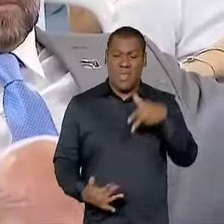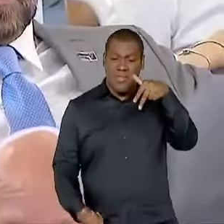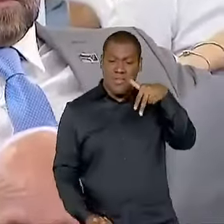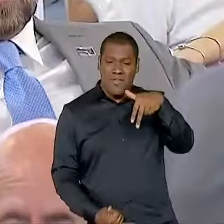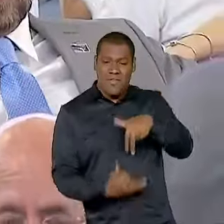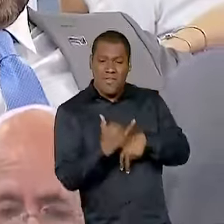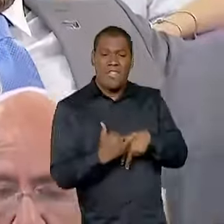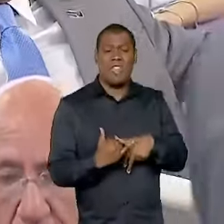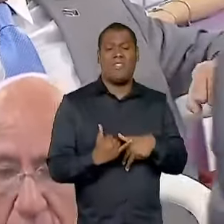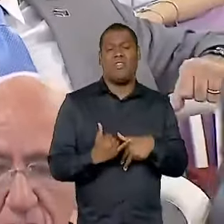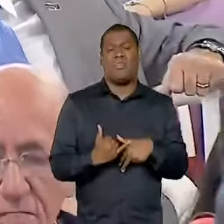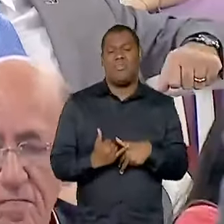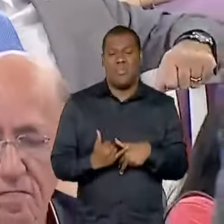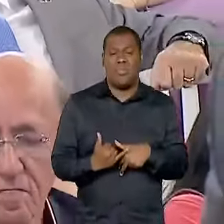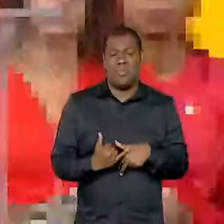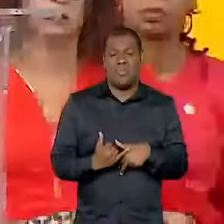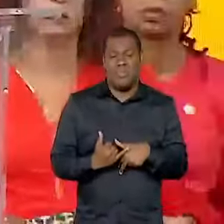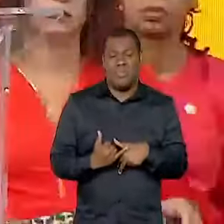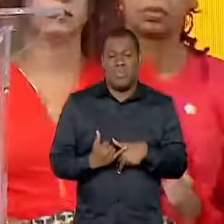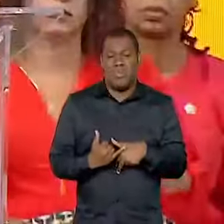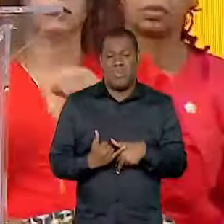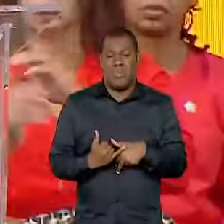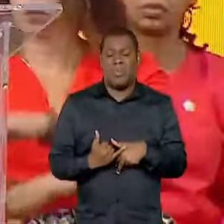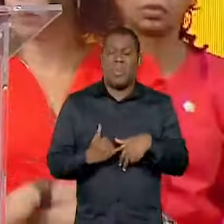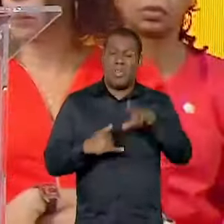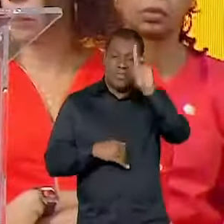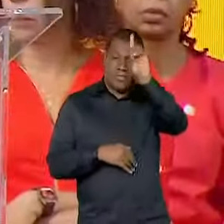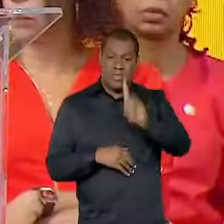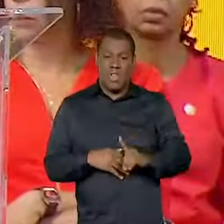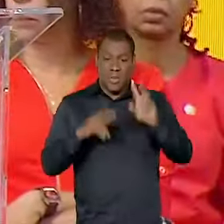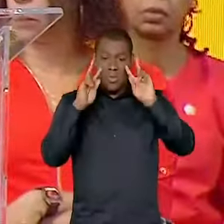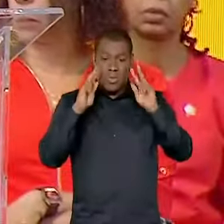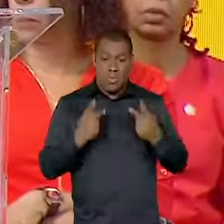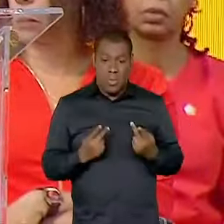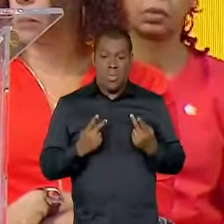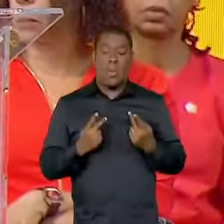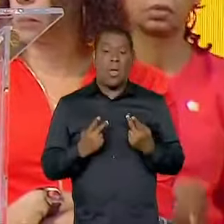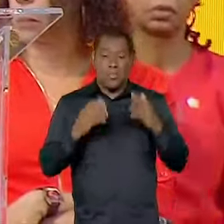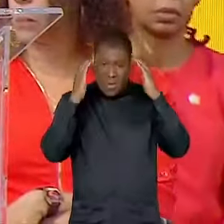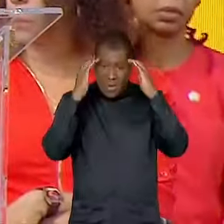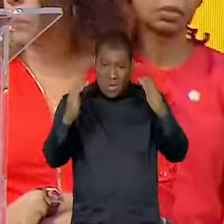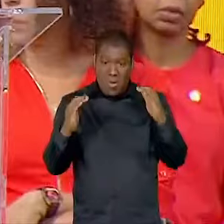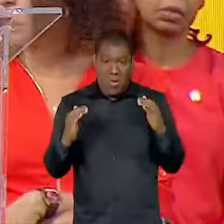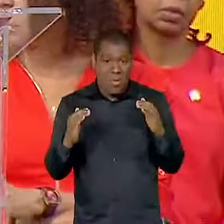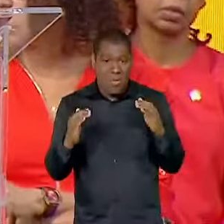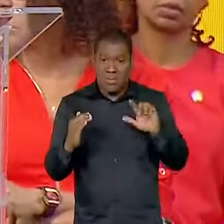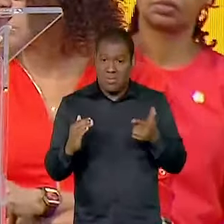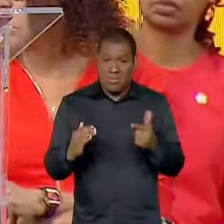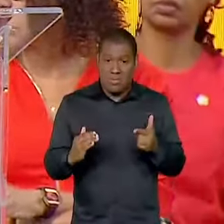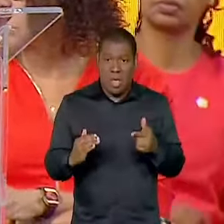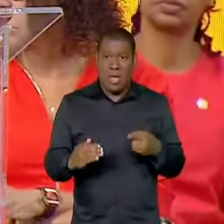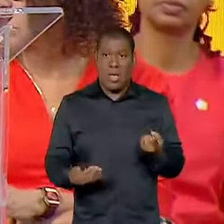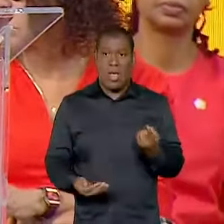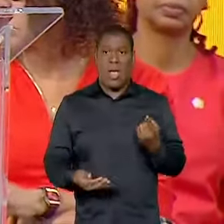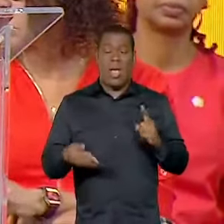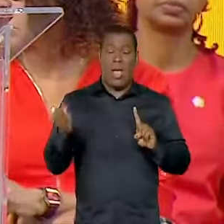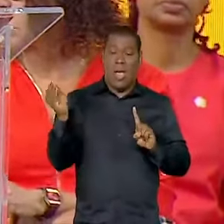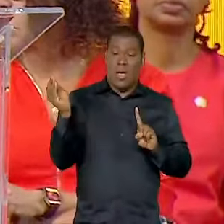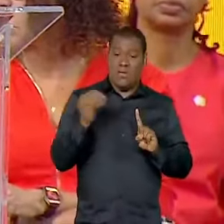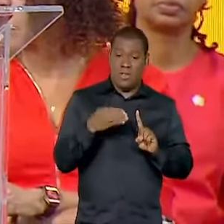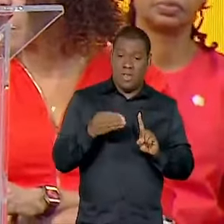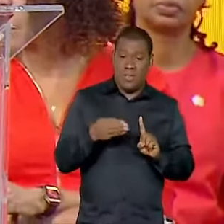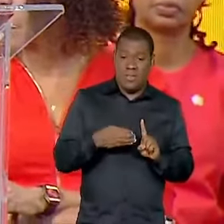de múltiplas violações de direitos num contexto de vulnerabilidades que nós, poder público